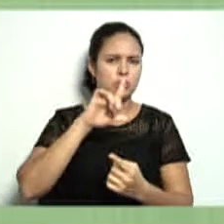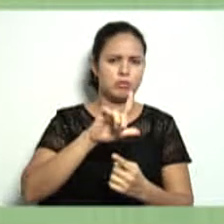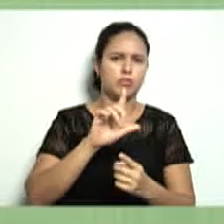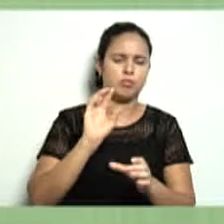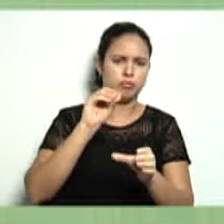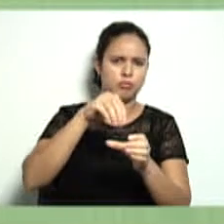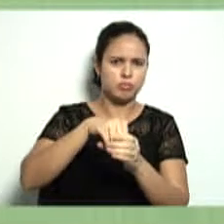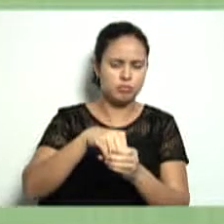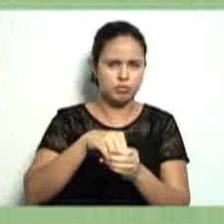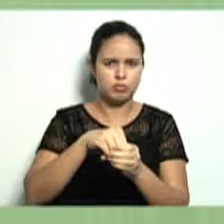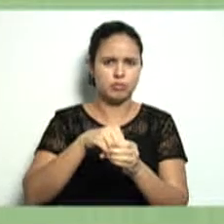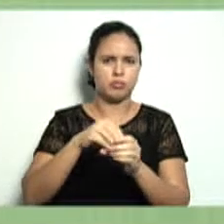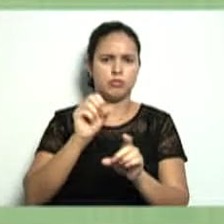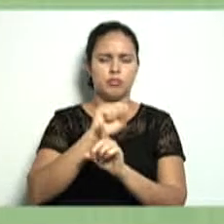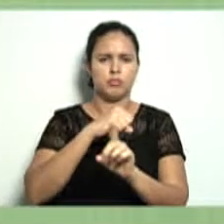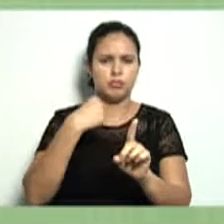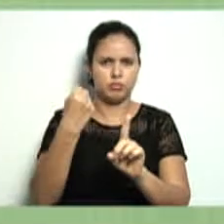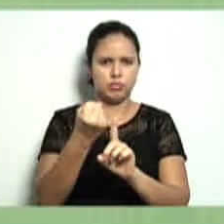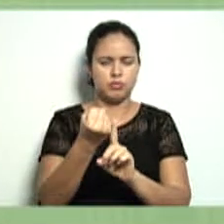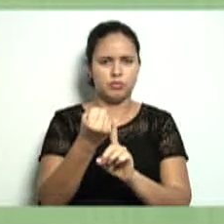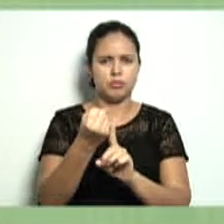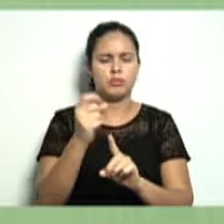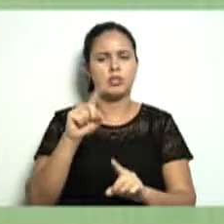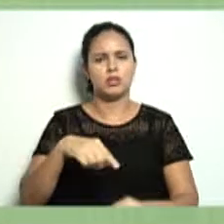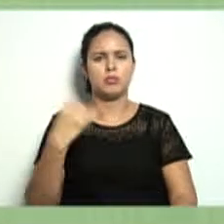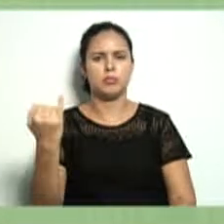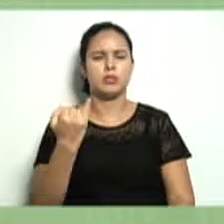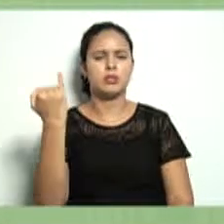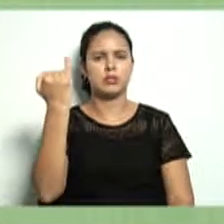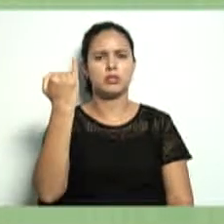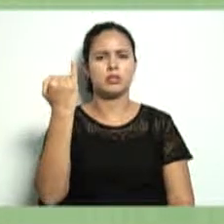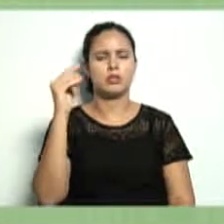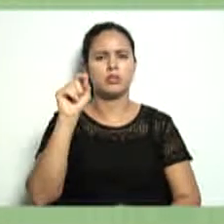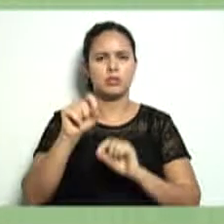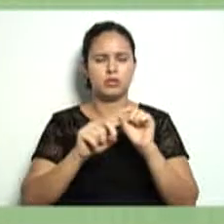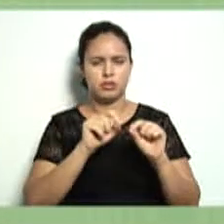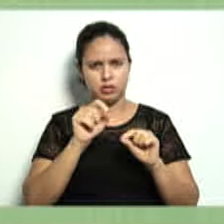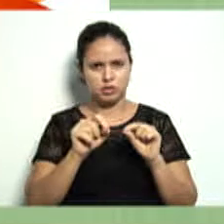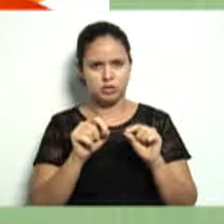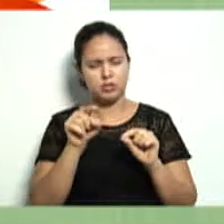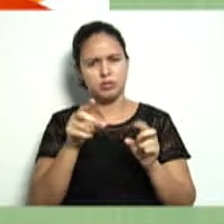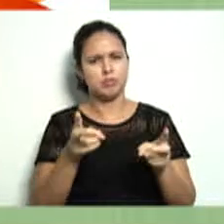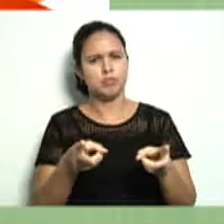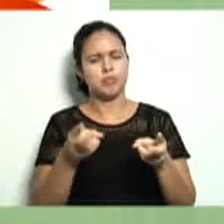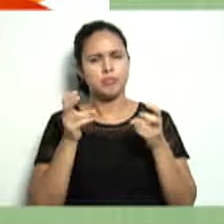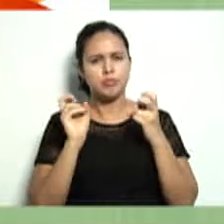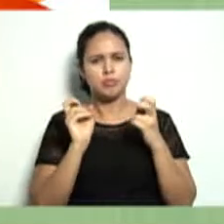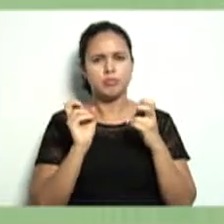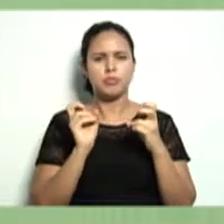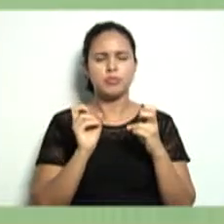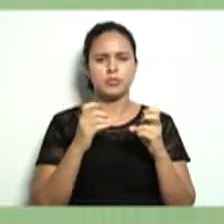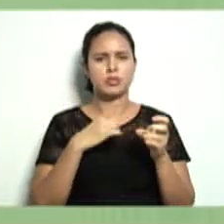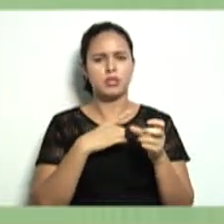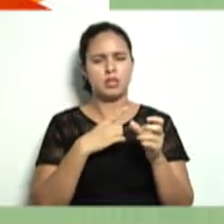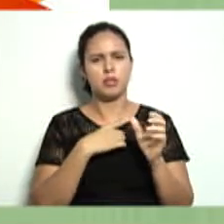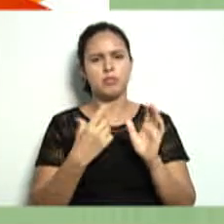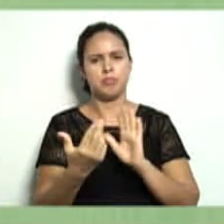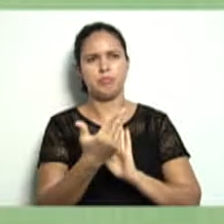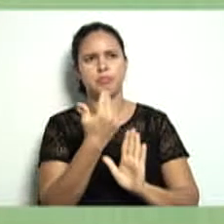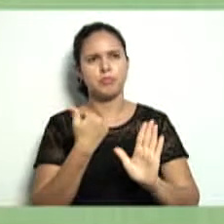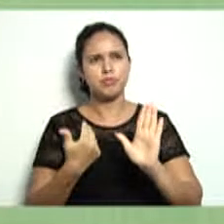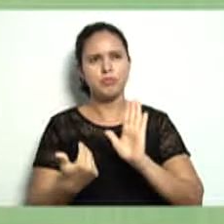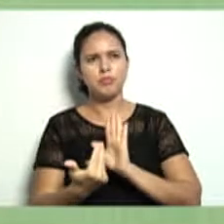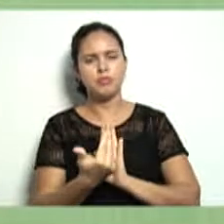suas ações. Então é importante a gente pensar e, como vocês podem ter observado, nós temos aí